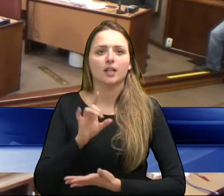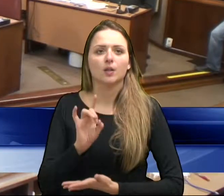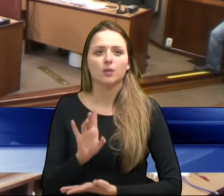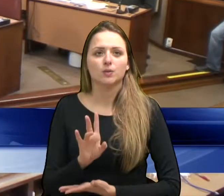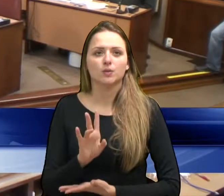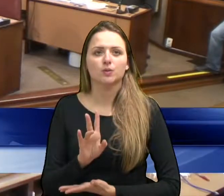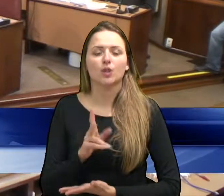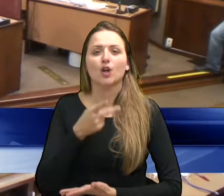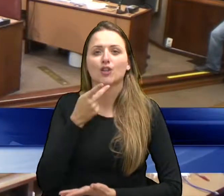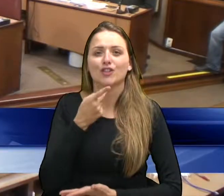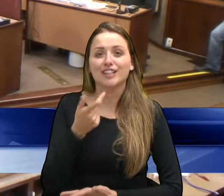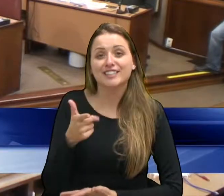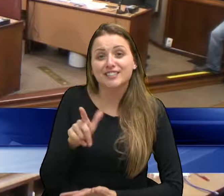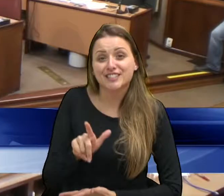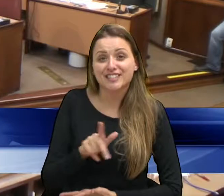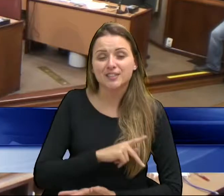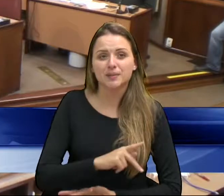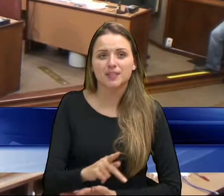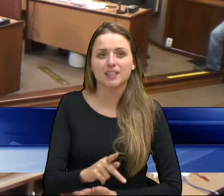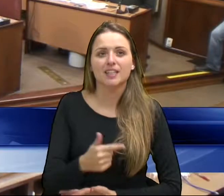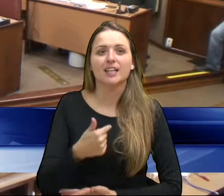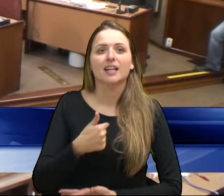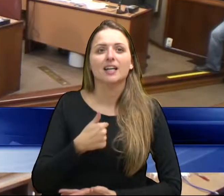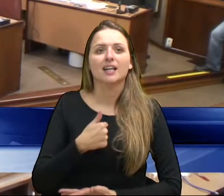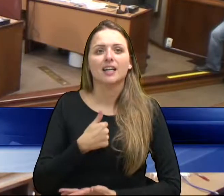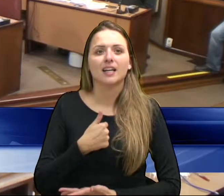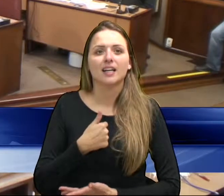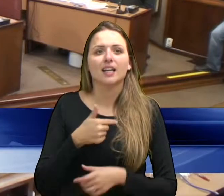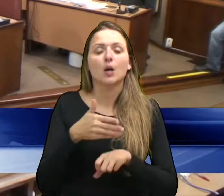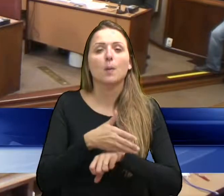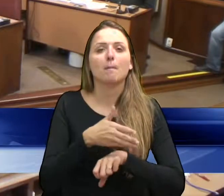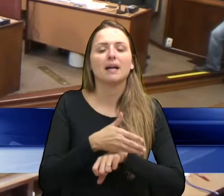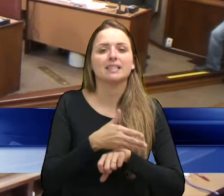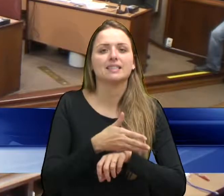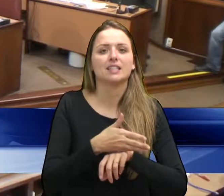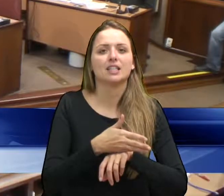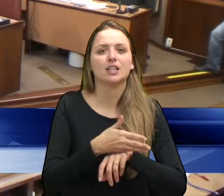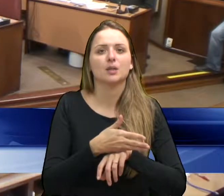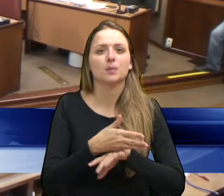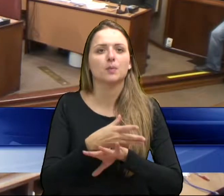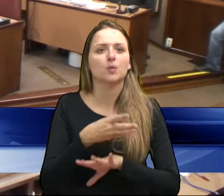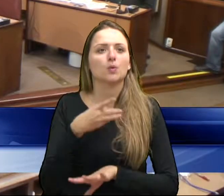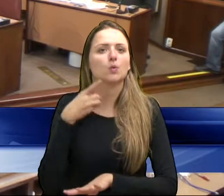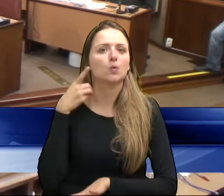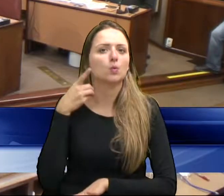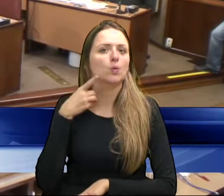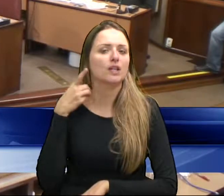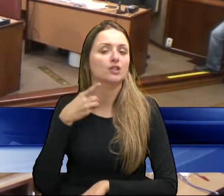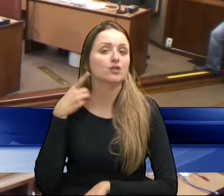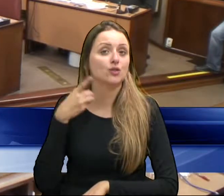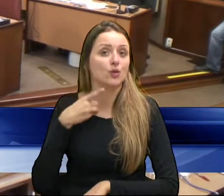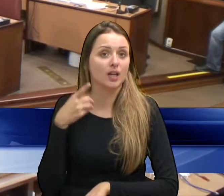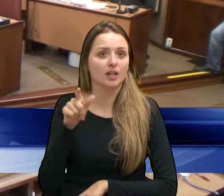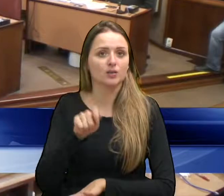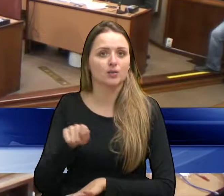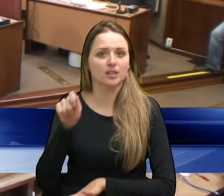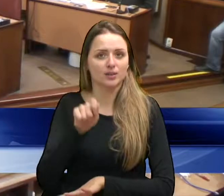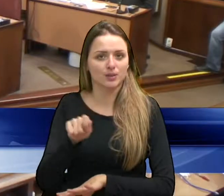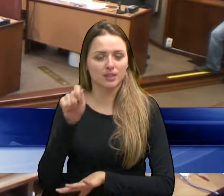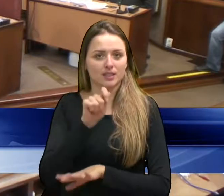retificando, presidente, eu faço parte do jurídico da CTL, né, da Associação Caxiense de Táxi